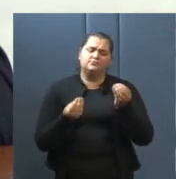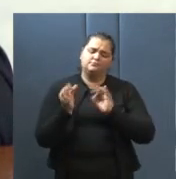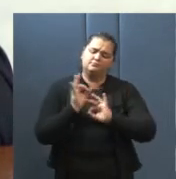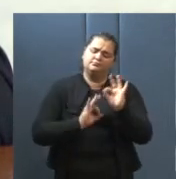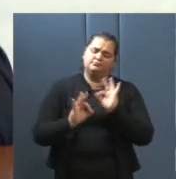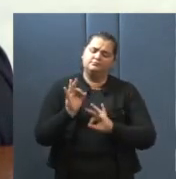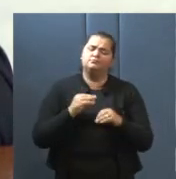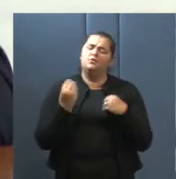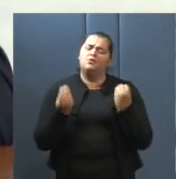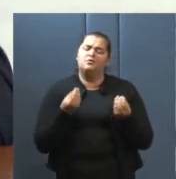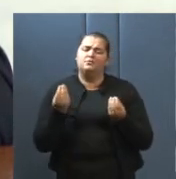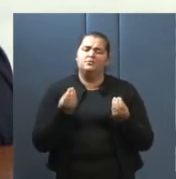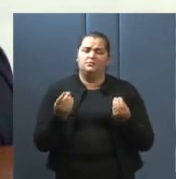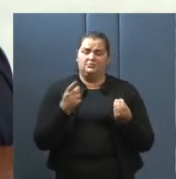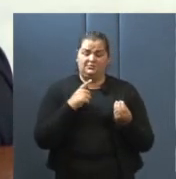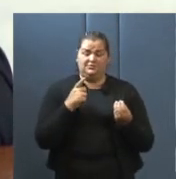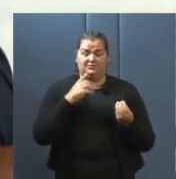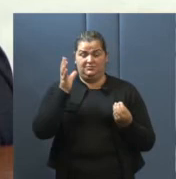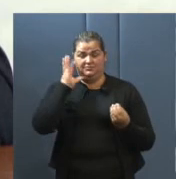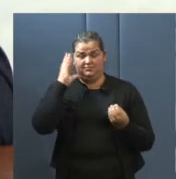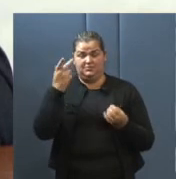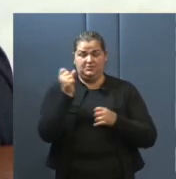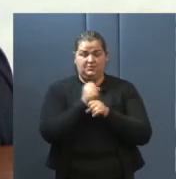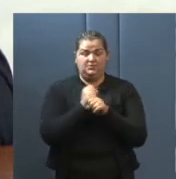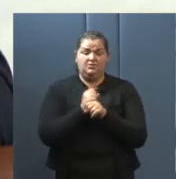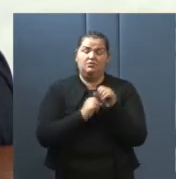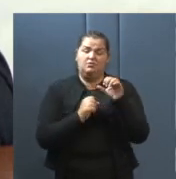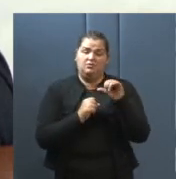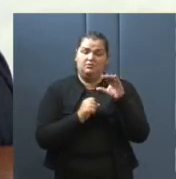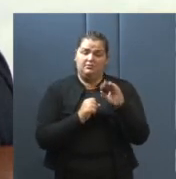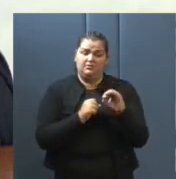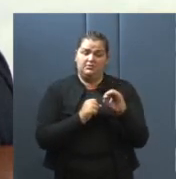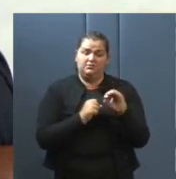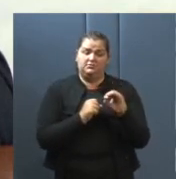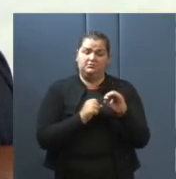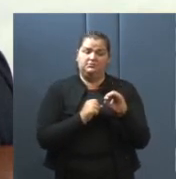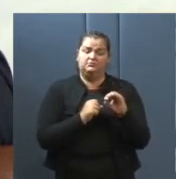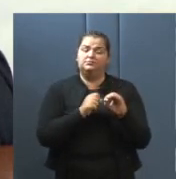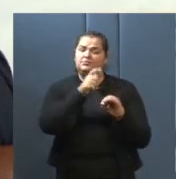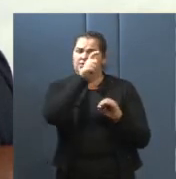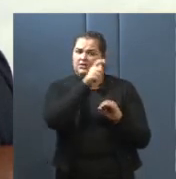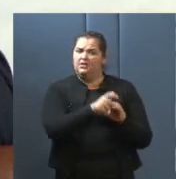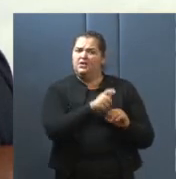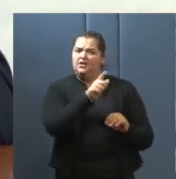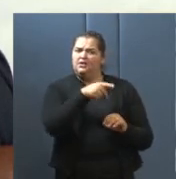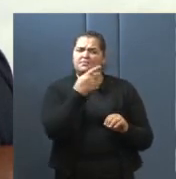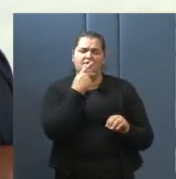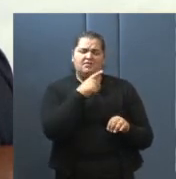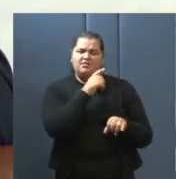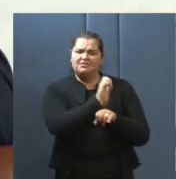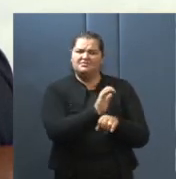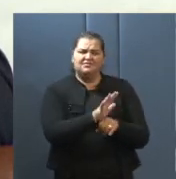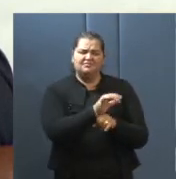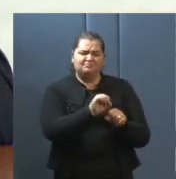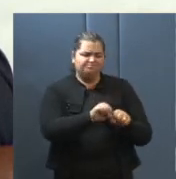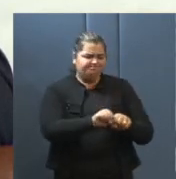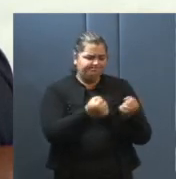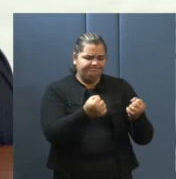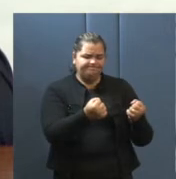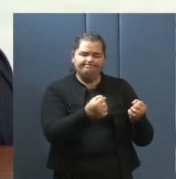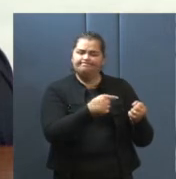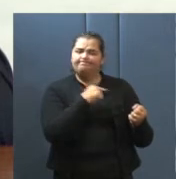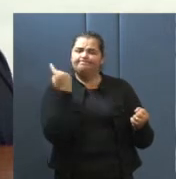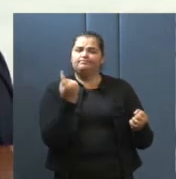negociação, tendo em vista que já nos anos 90 o Afeganistão era considerado um Estado falido, em guerra